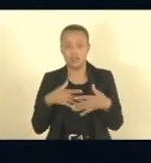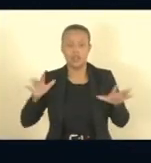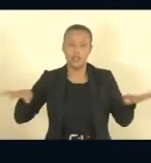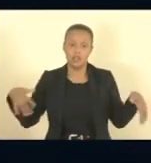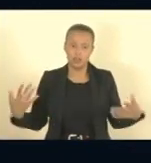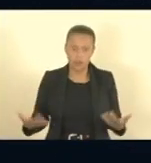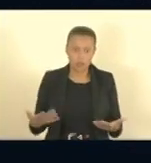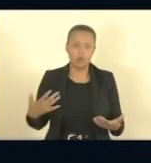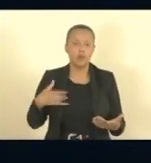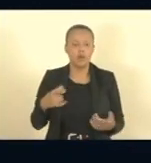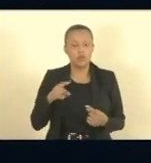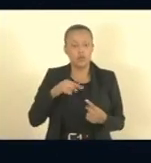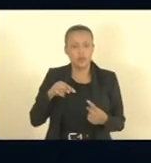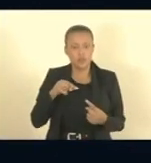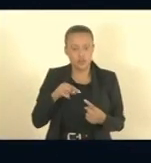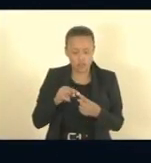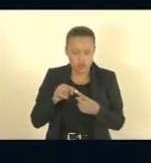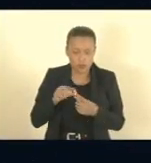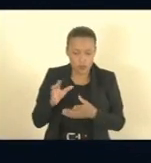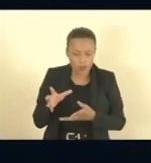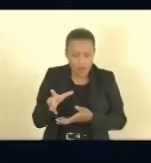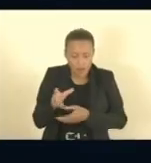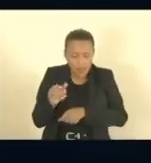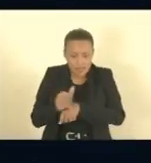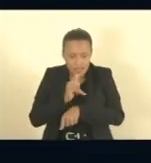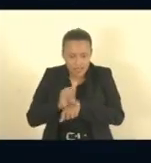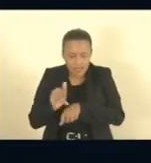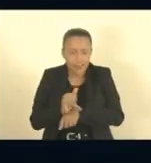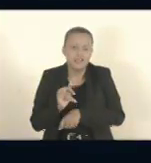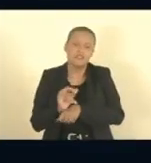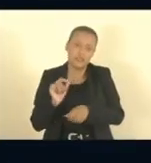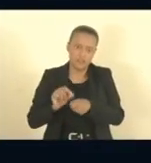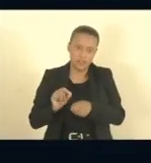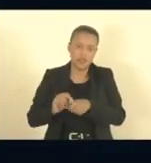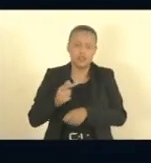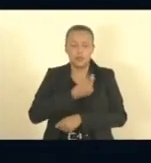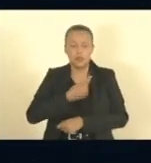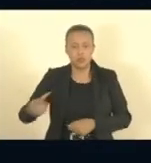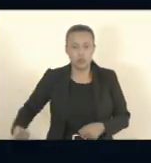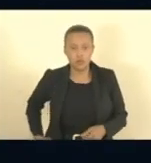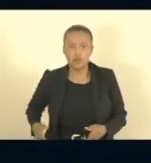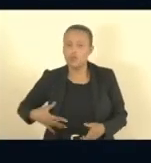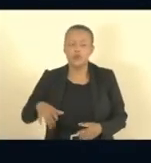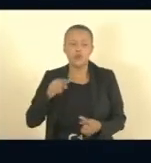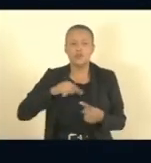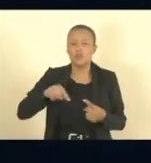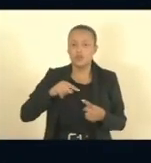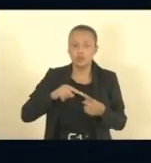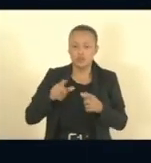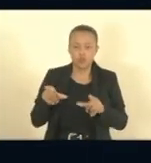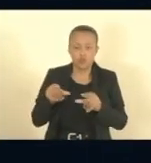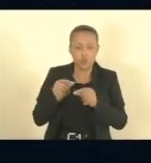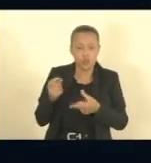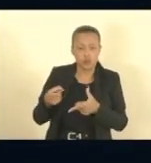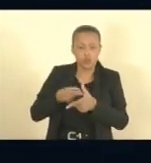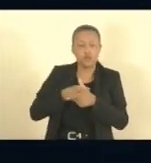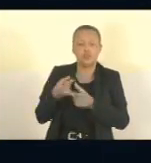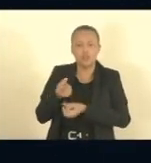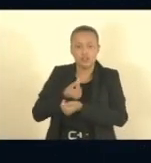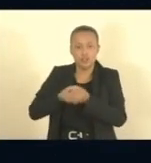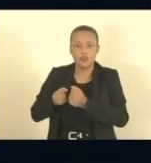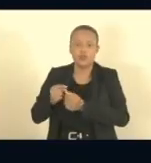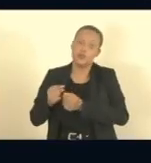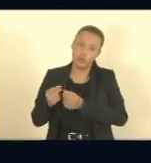pelo governo Casagrande Visa apoiar o setor produtivo reduzir a carga tributária sobre o café